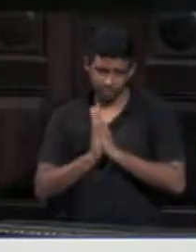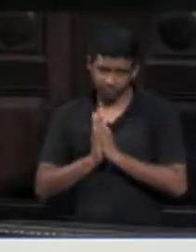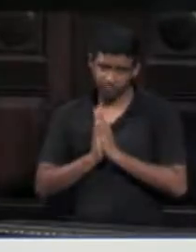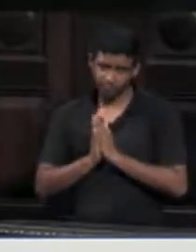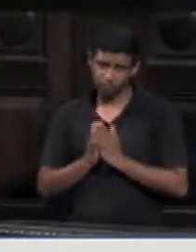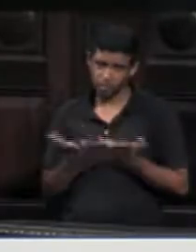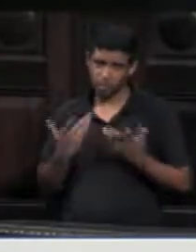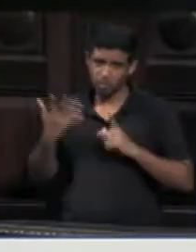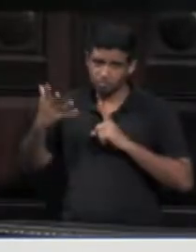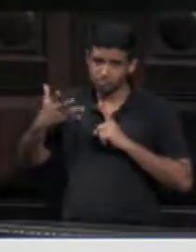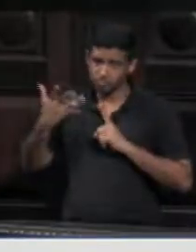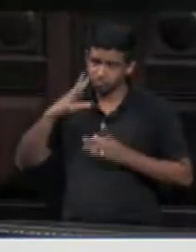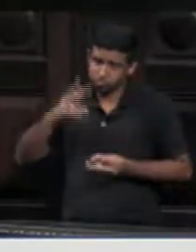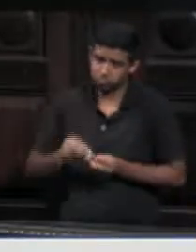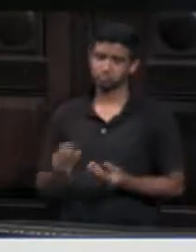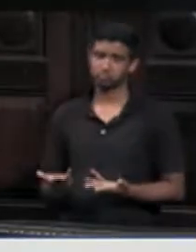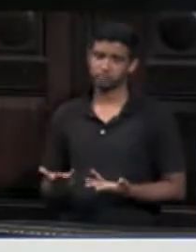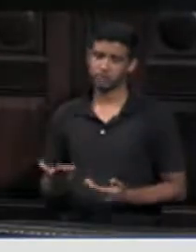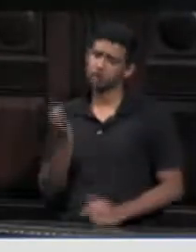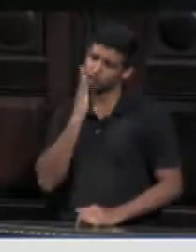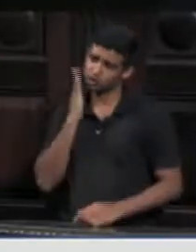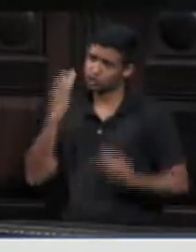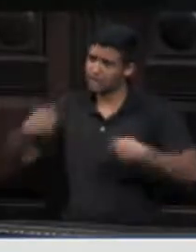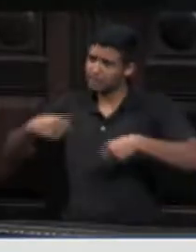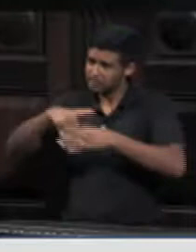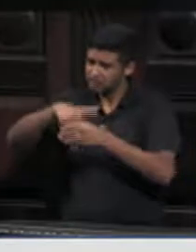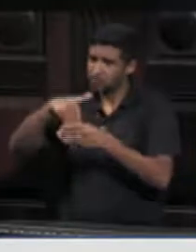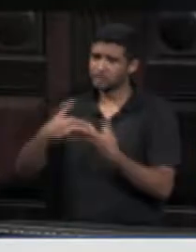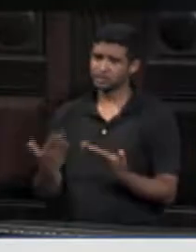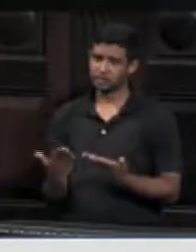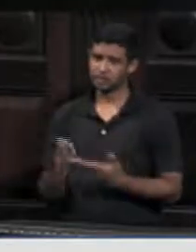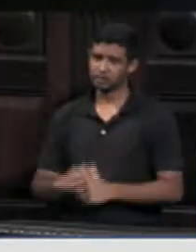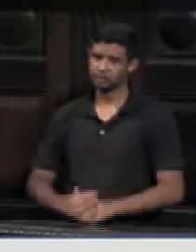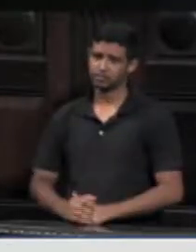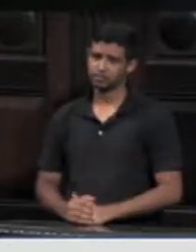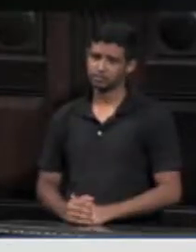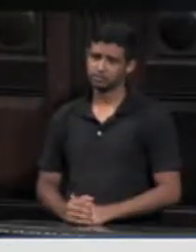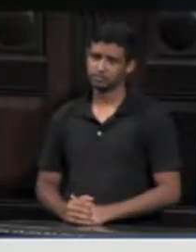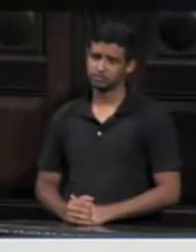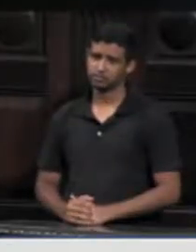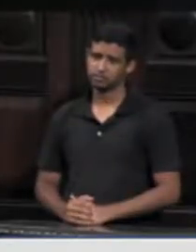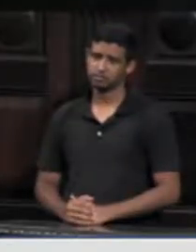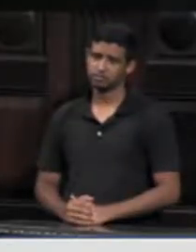precisa votar. Eu sei que precisa votar e temos disposição até a madrugada.